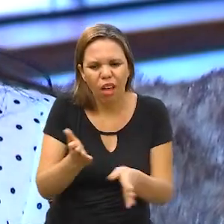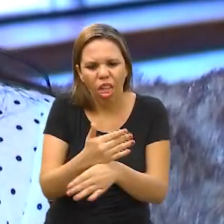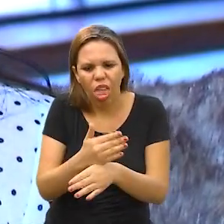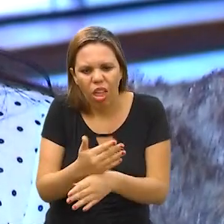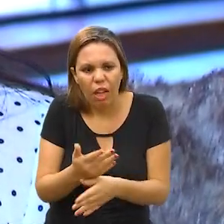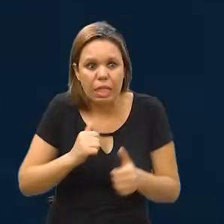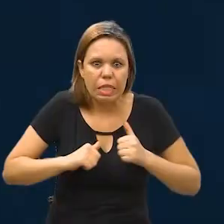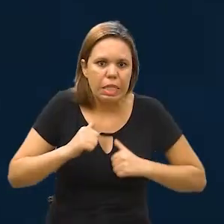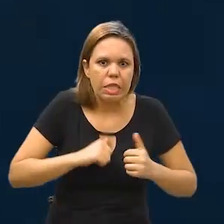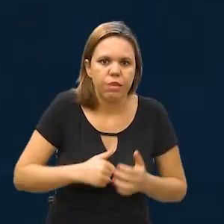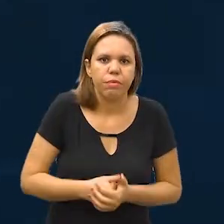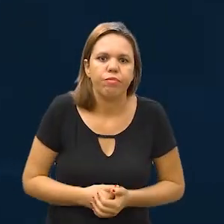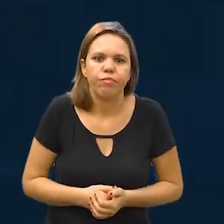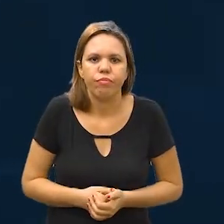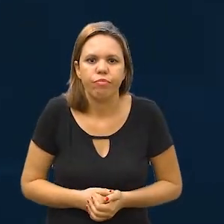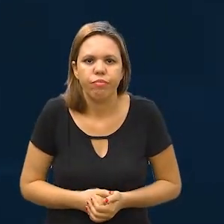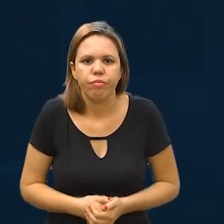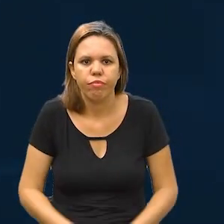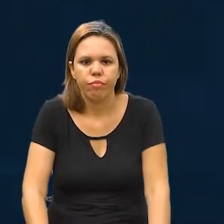extremamente ansiosas.